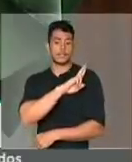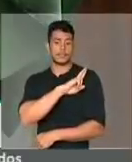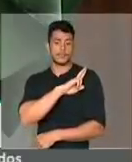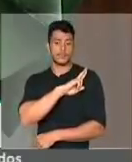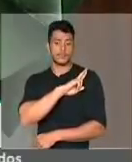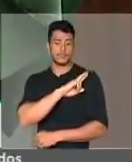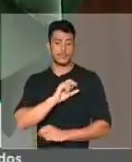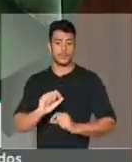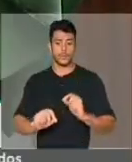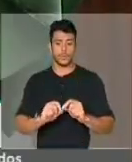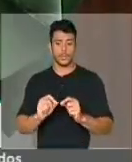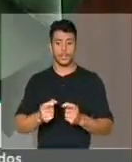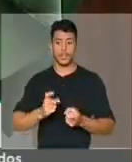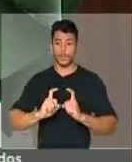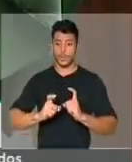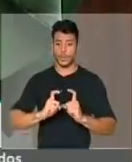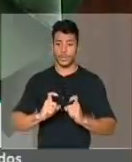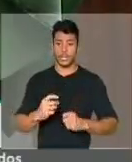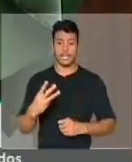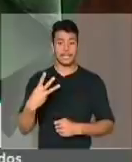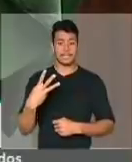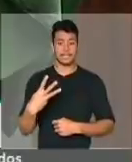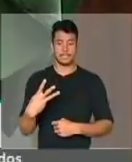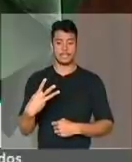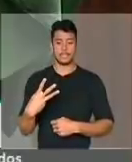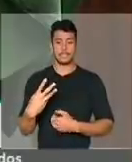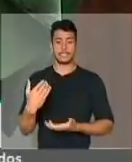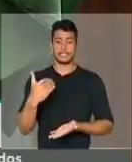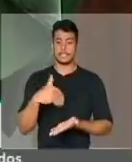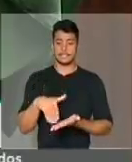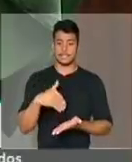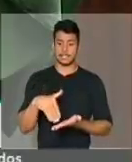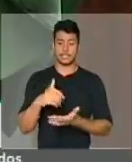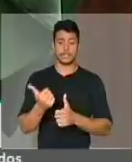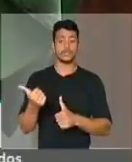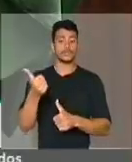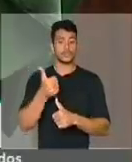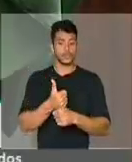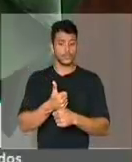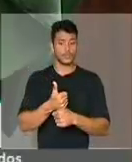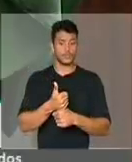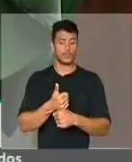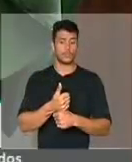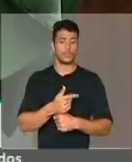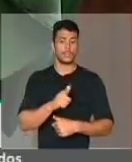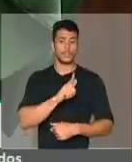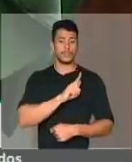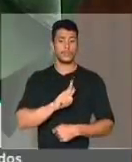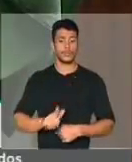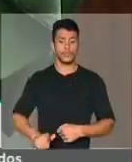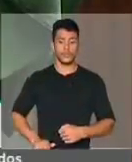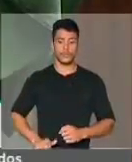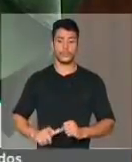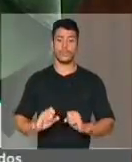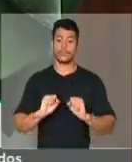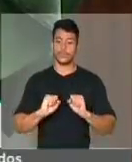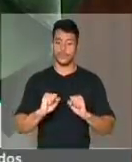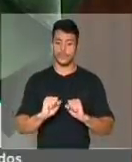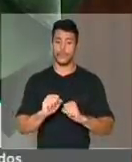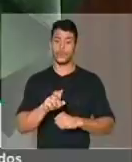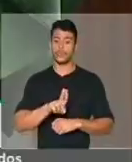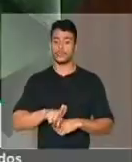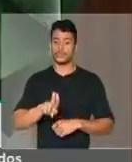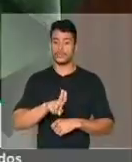de 3 secretarias de Estado, substituindo o governador, e poderá, para isso, utilizar todos os meios